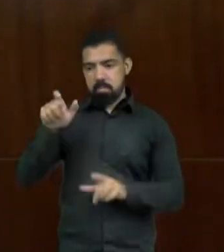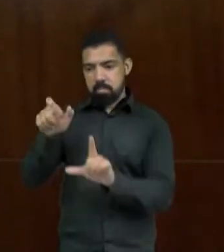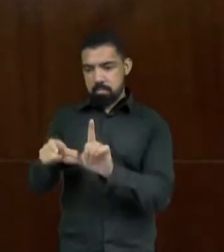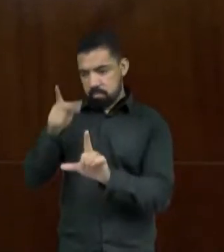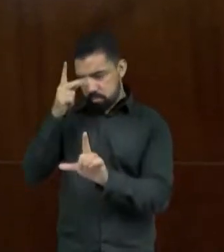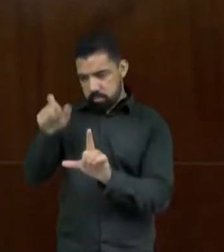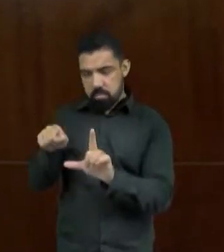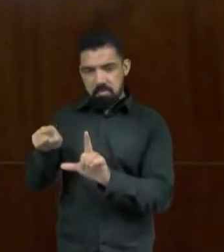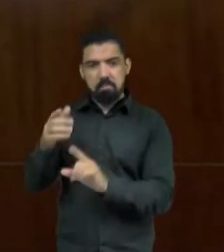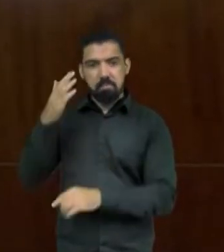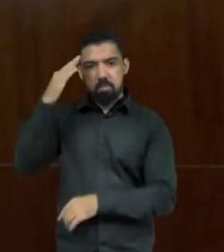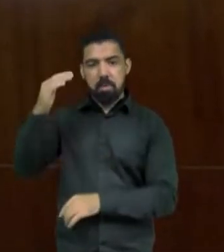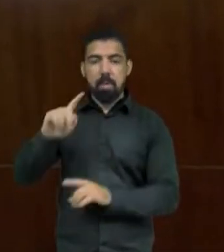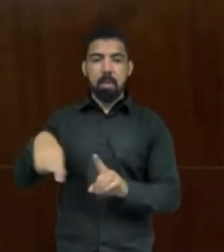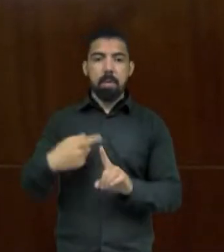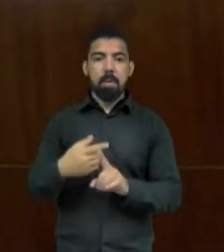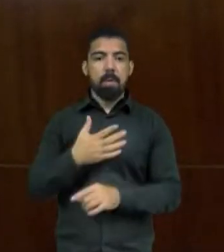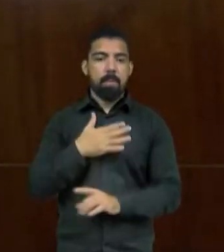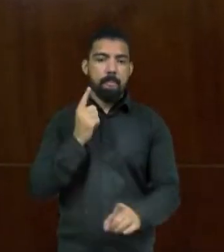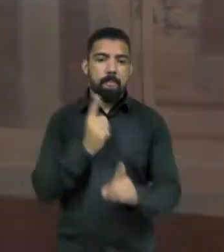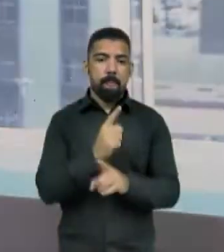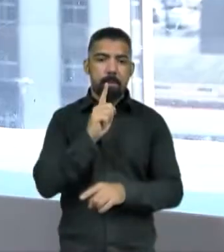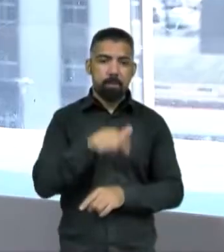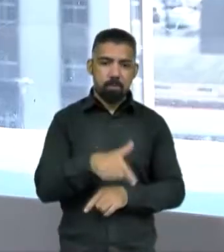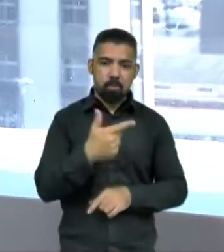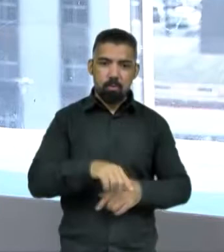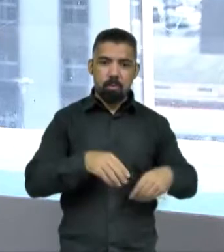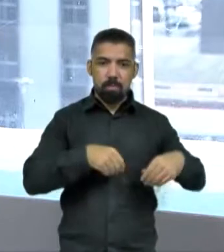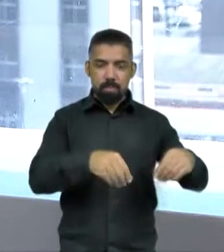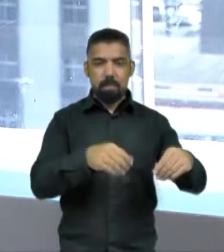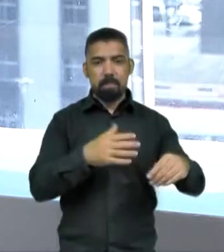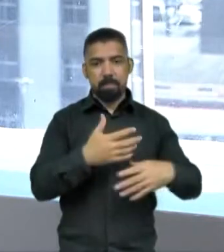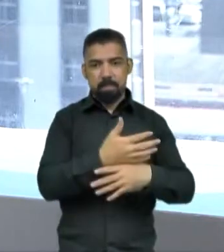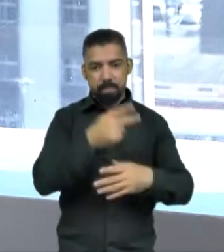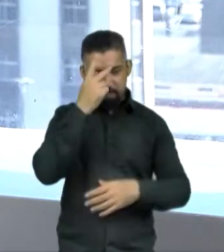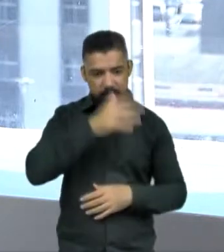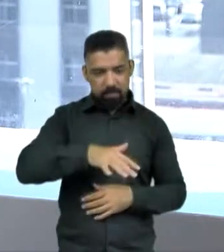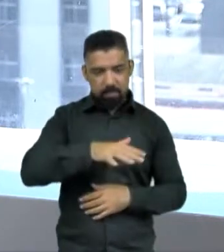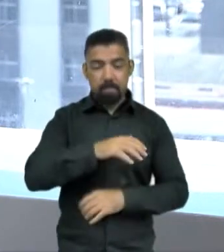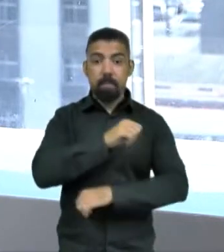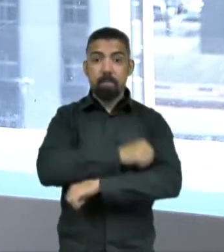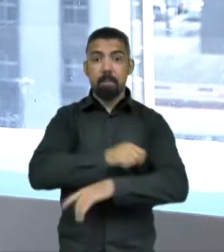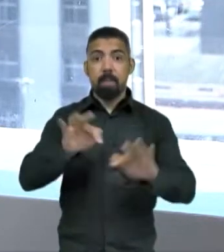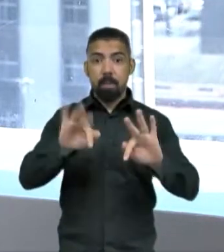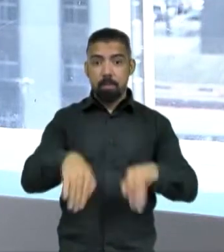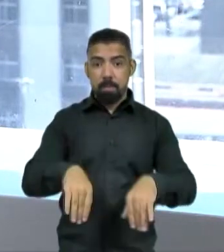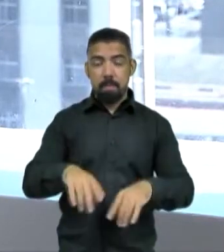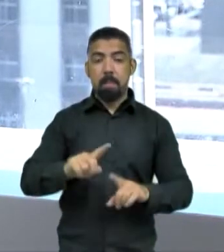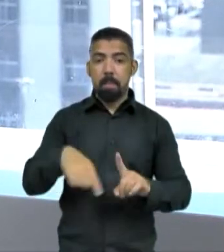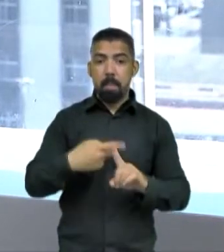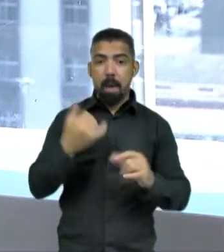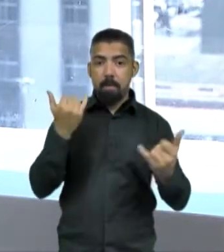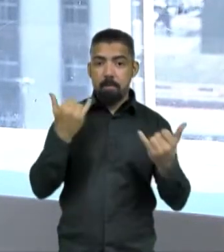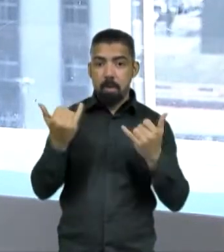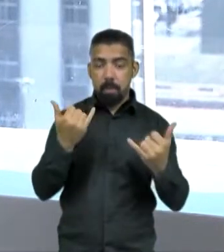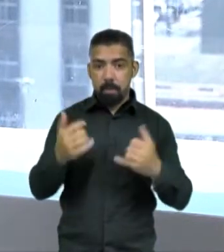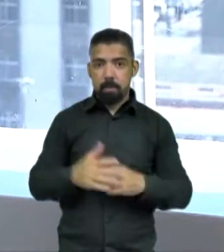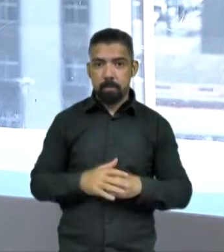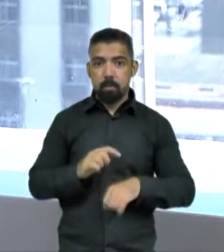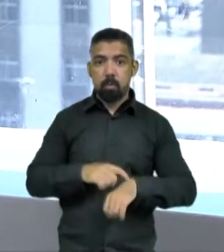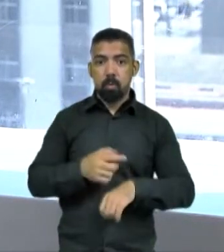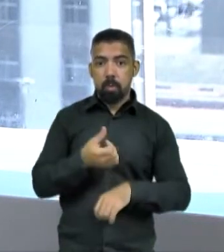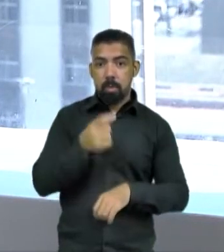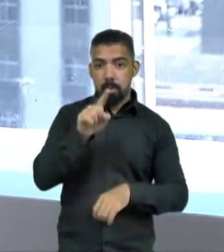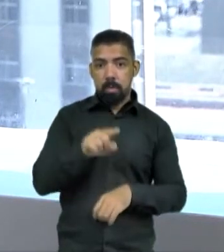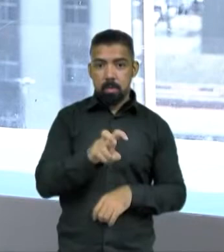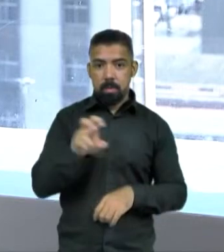esse reencontro com a minha terra e com a minha gente. O primeiro expediente fica por aqui. Mais notícias às 10 para 7